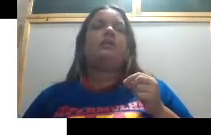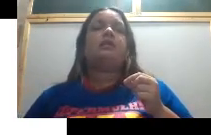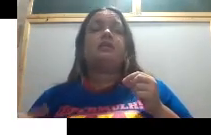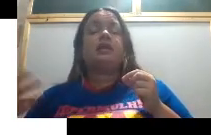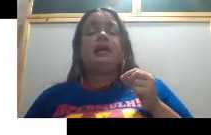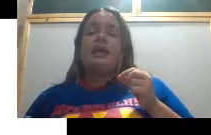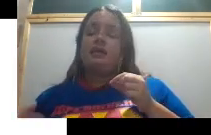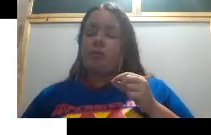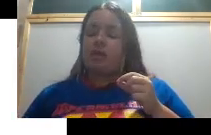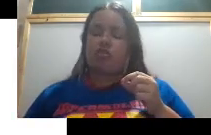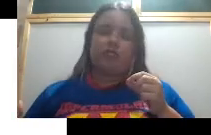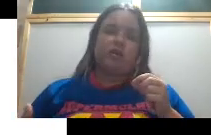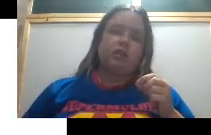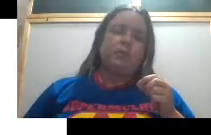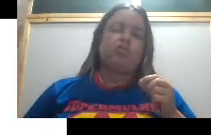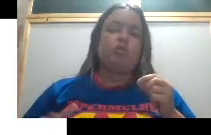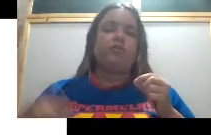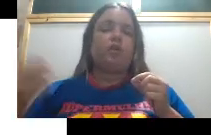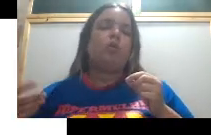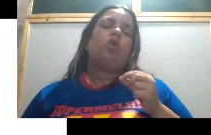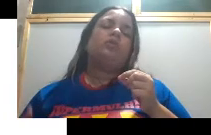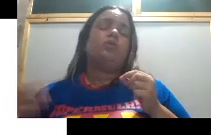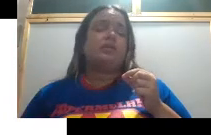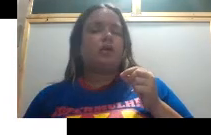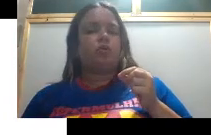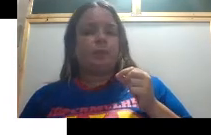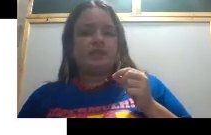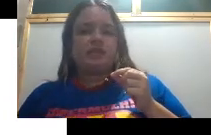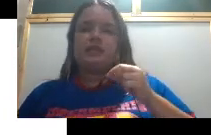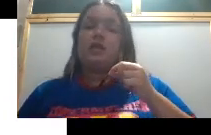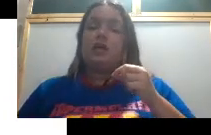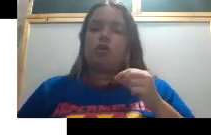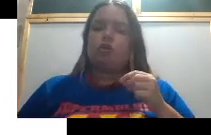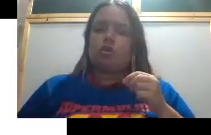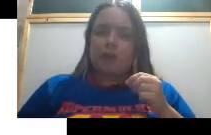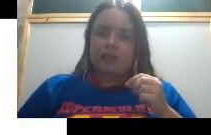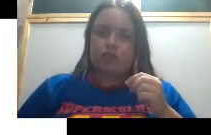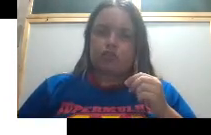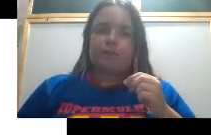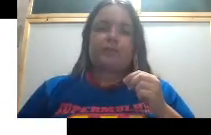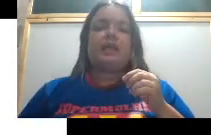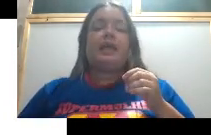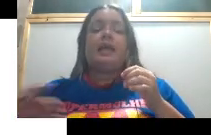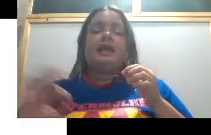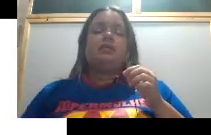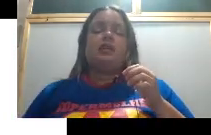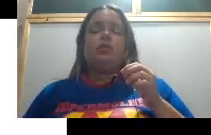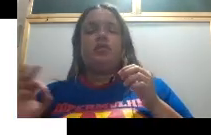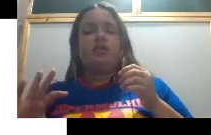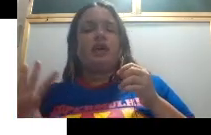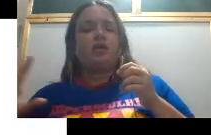Marechal então era só Floriano Peixoto ficou como o segundo o presidente do nosso país